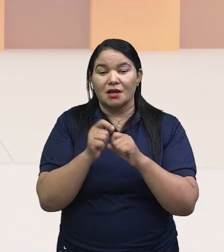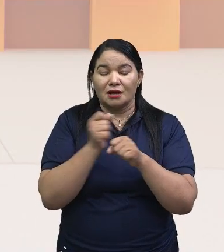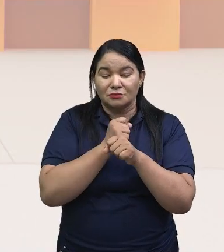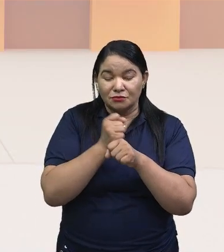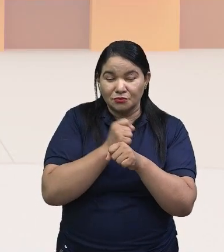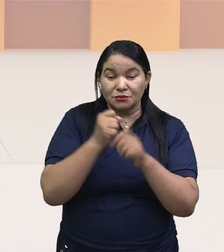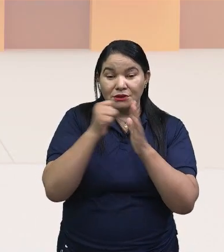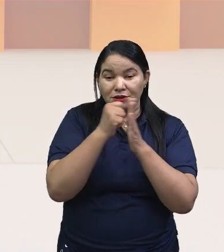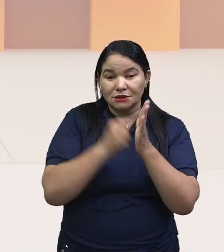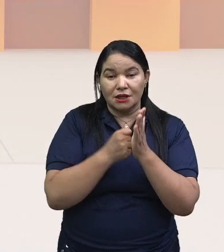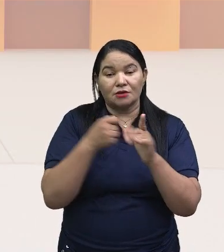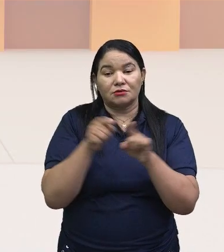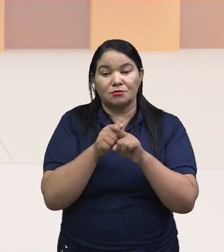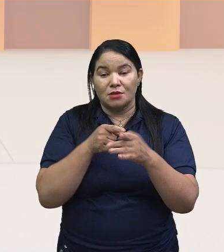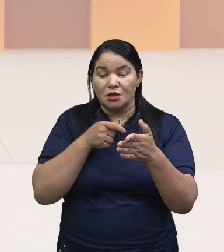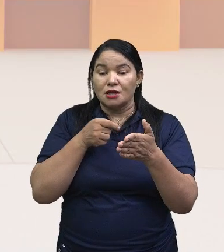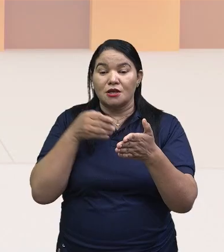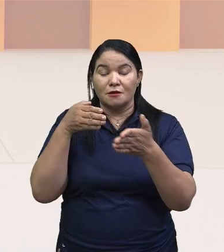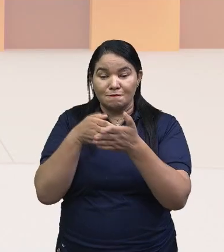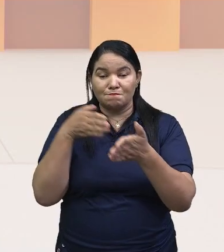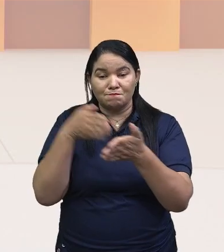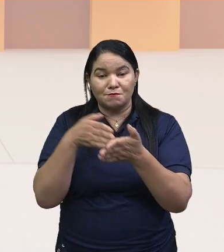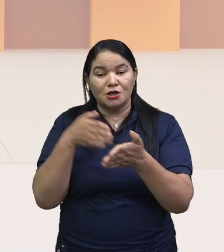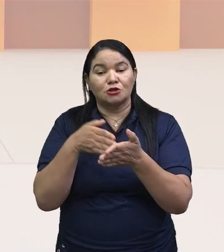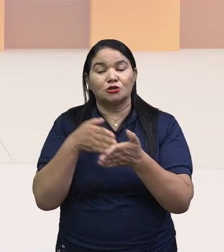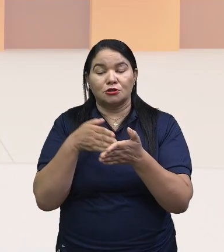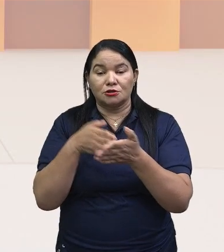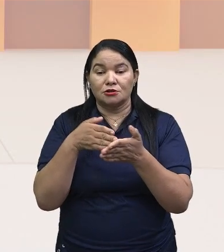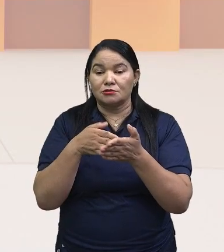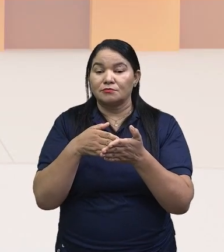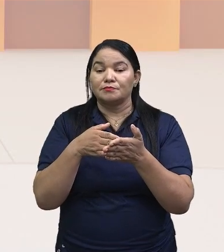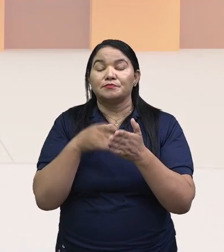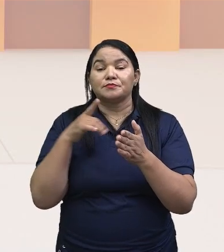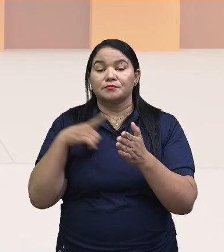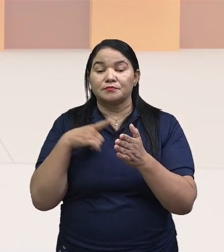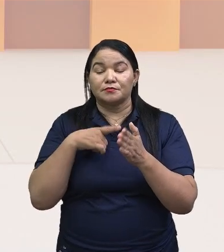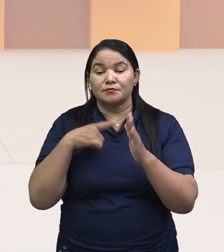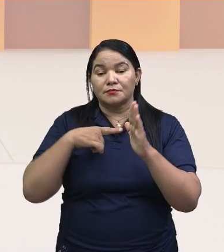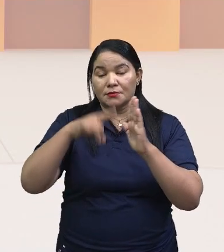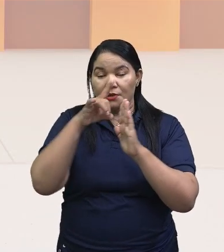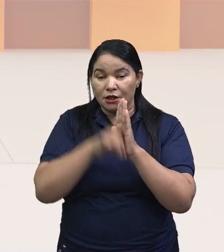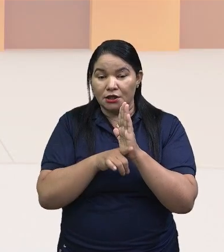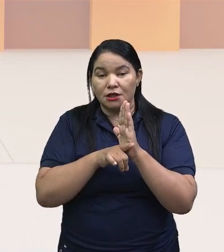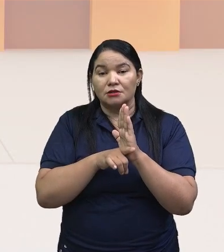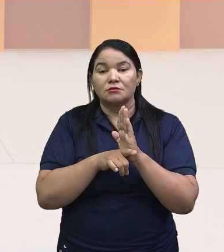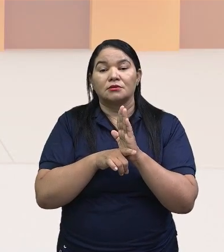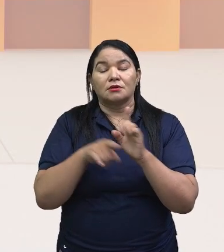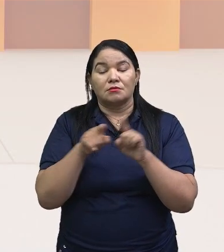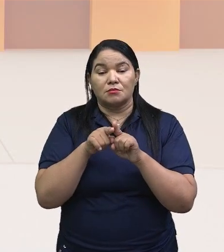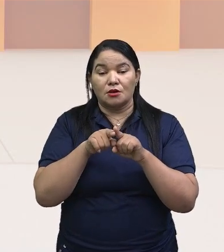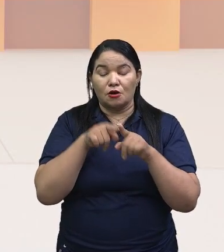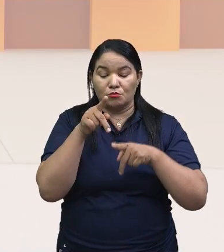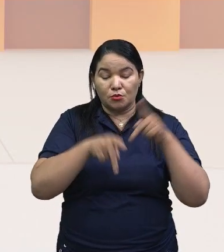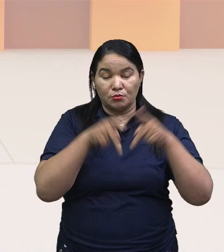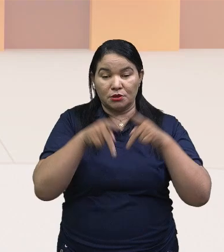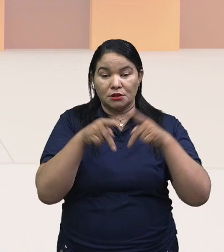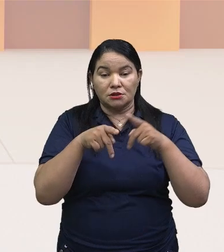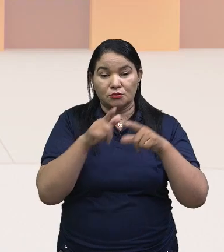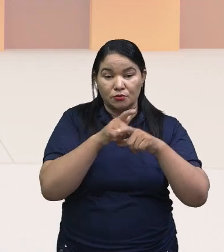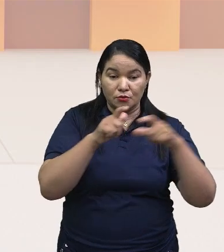séculos, impedida de exercer os direitos que as demais parcelas da população